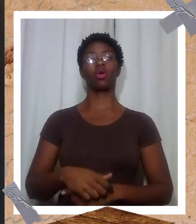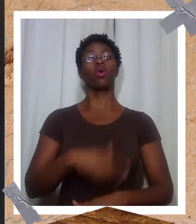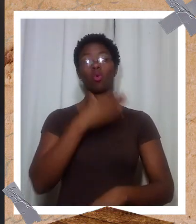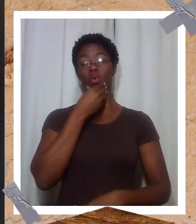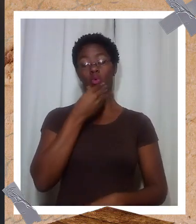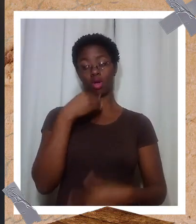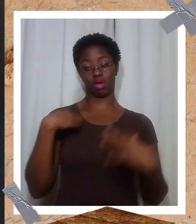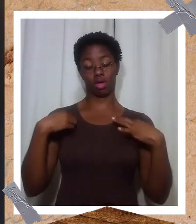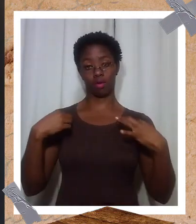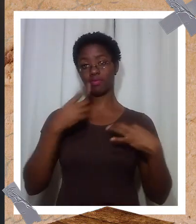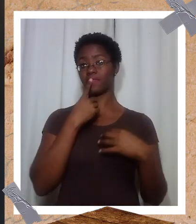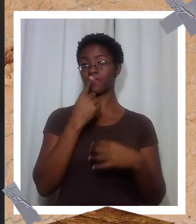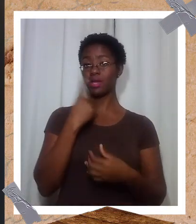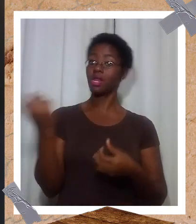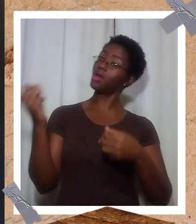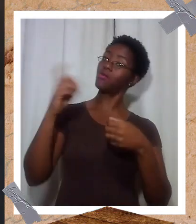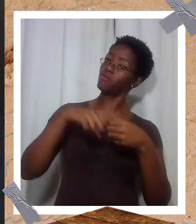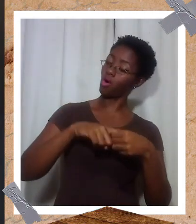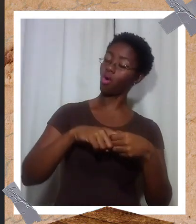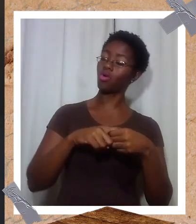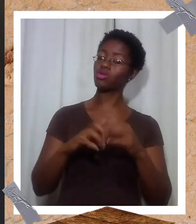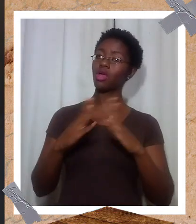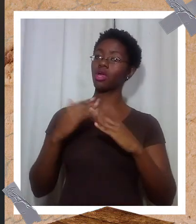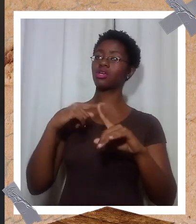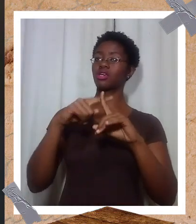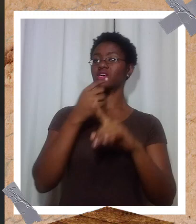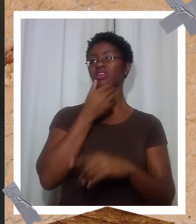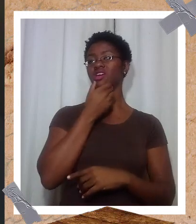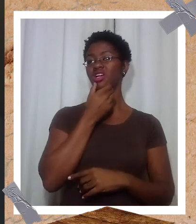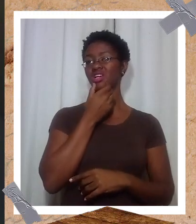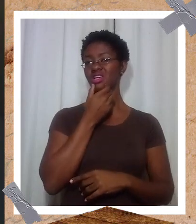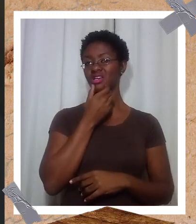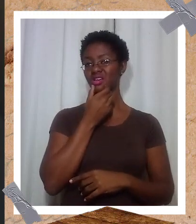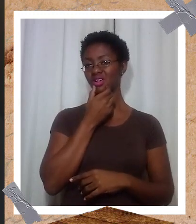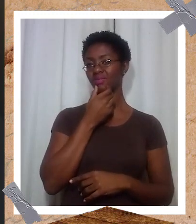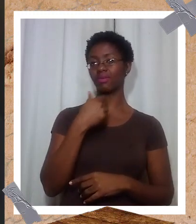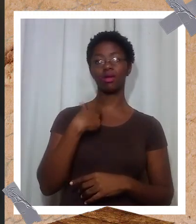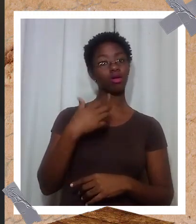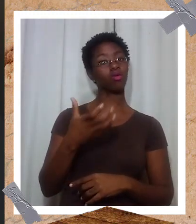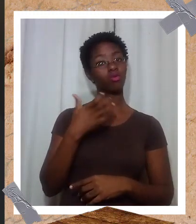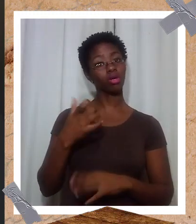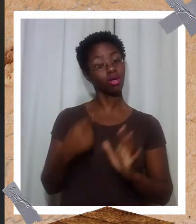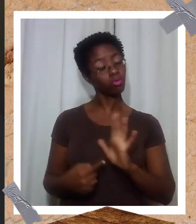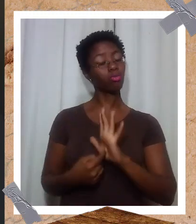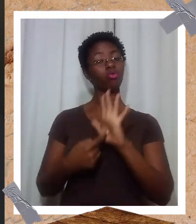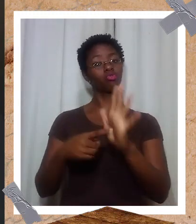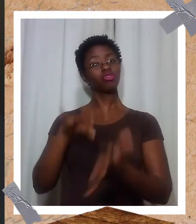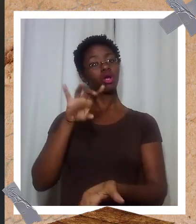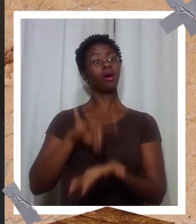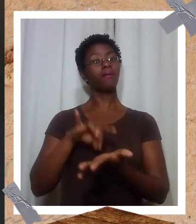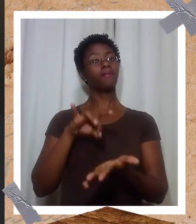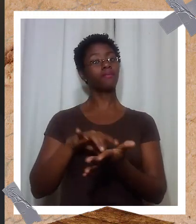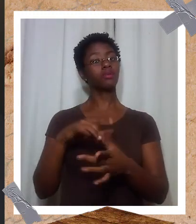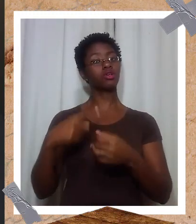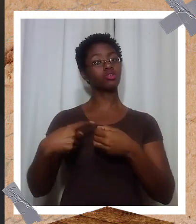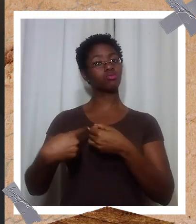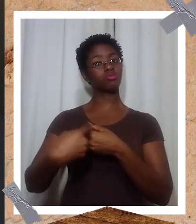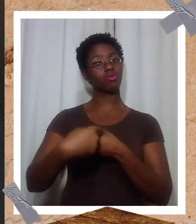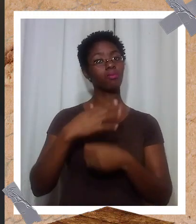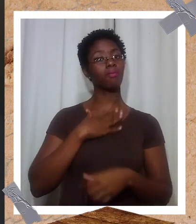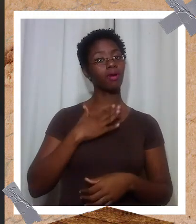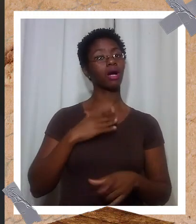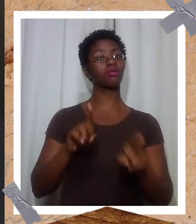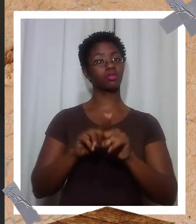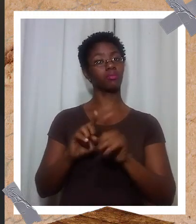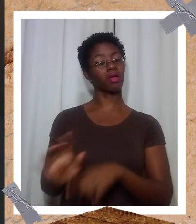Penha, né? Então, de certa forma, eu quero eternizar o meu bairro, né? Eu quero eternizar a minha